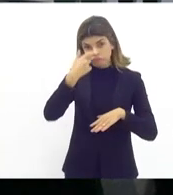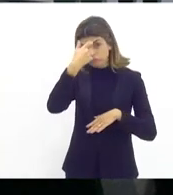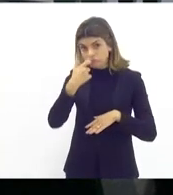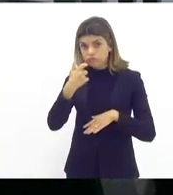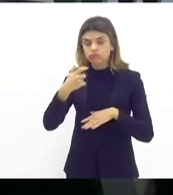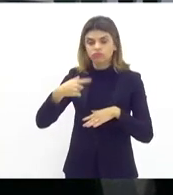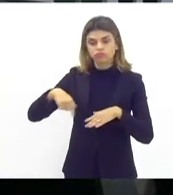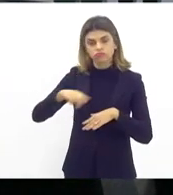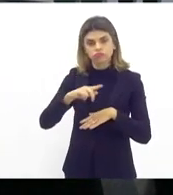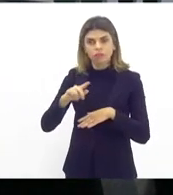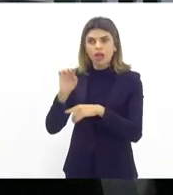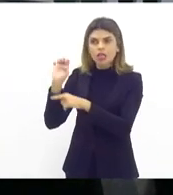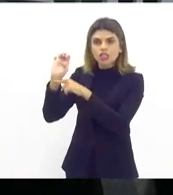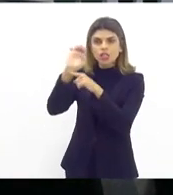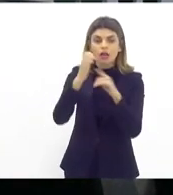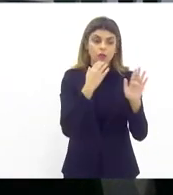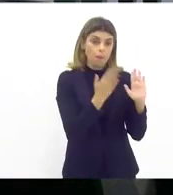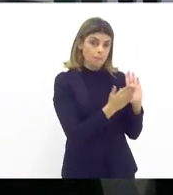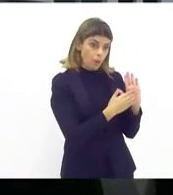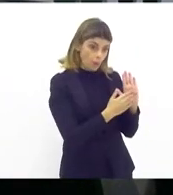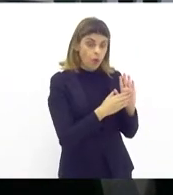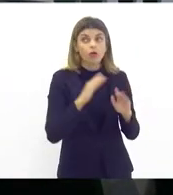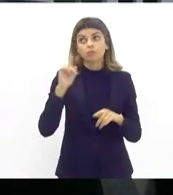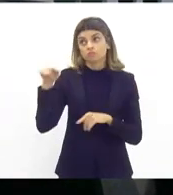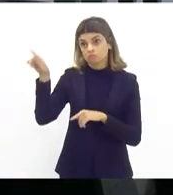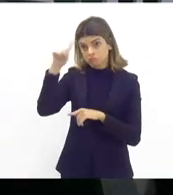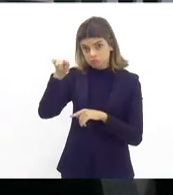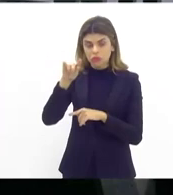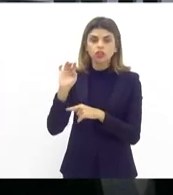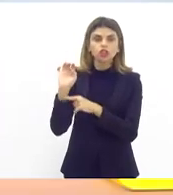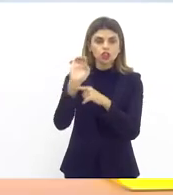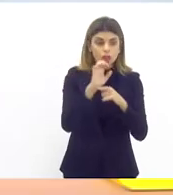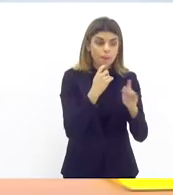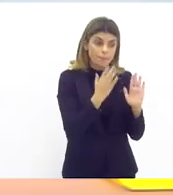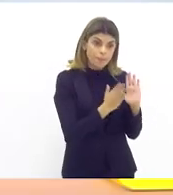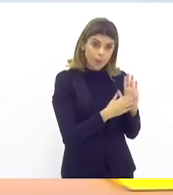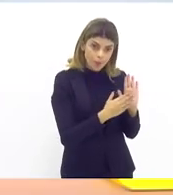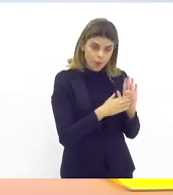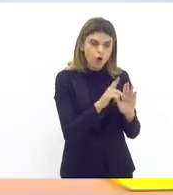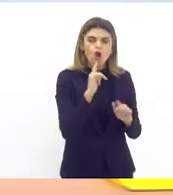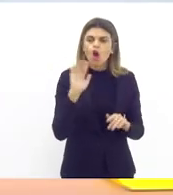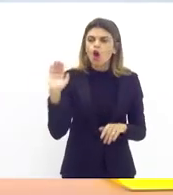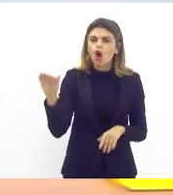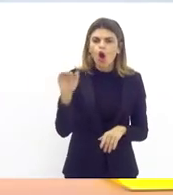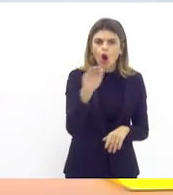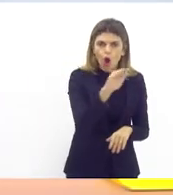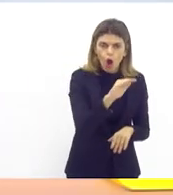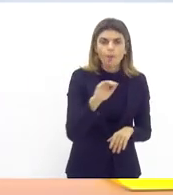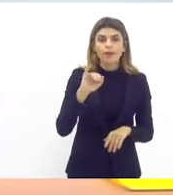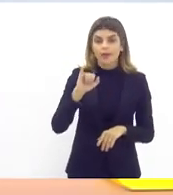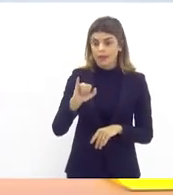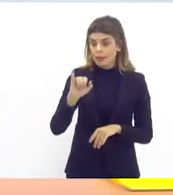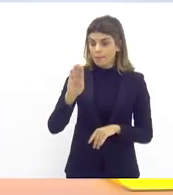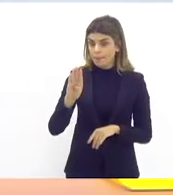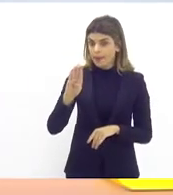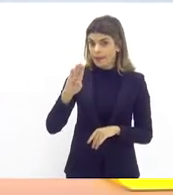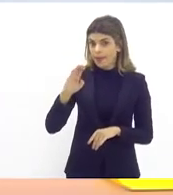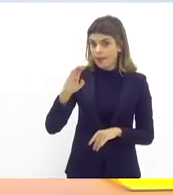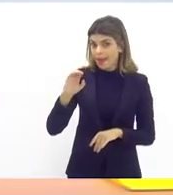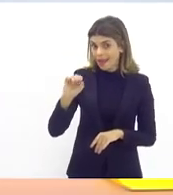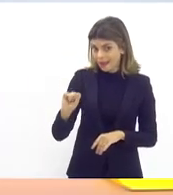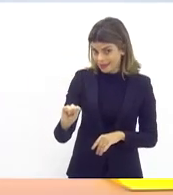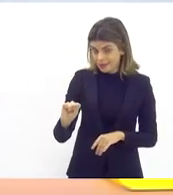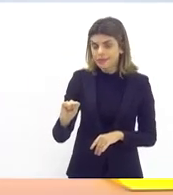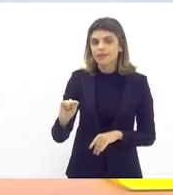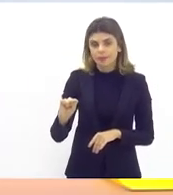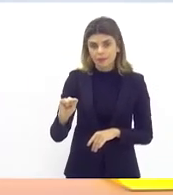Os estados estão propondo, o Concefaz está propondo que você cobre o IBS com uma alíquota de 1%, só